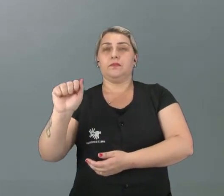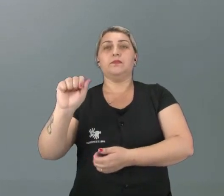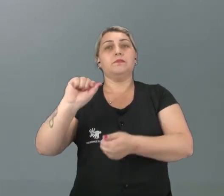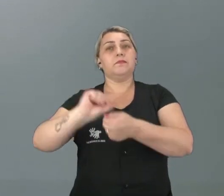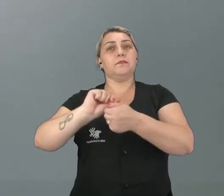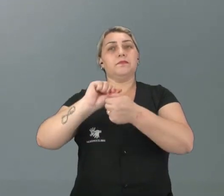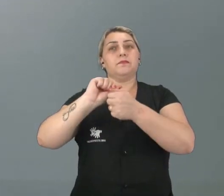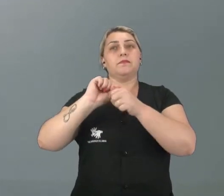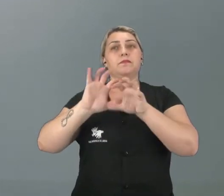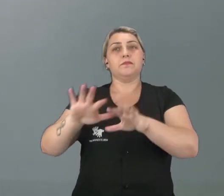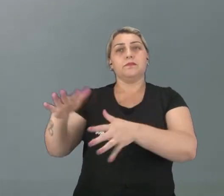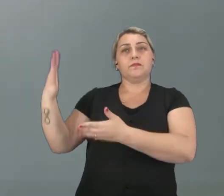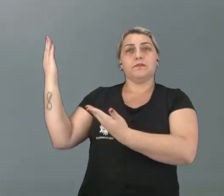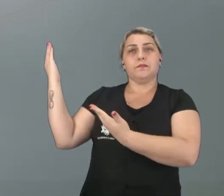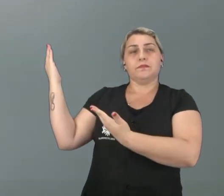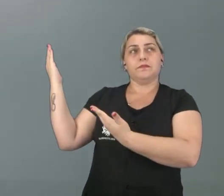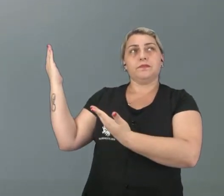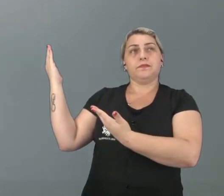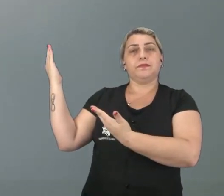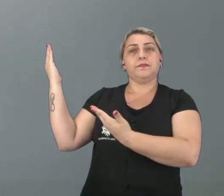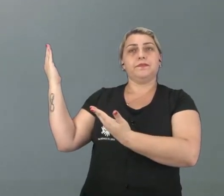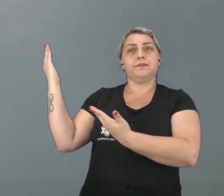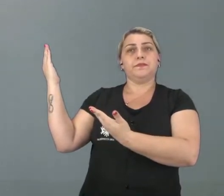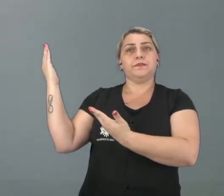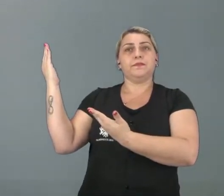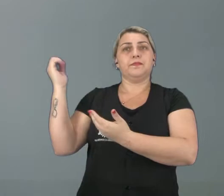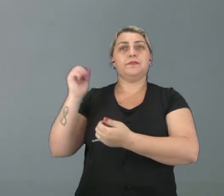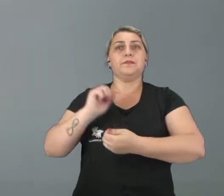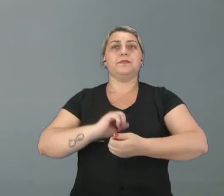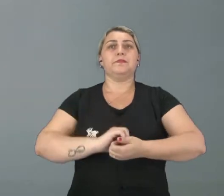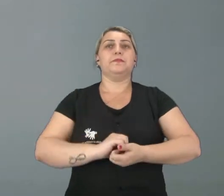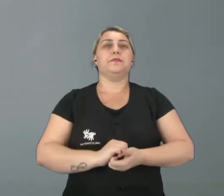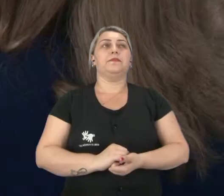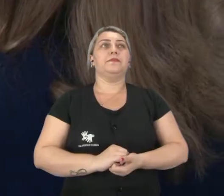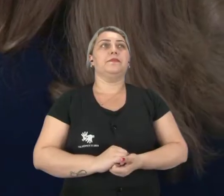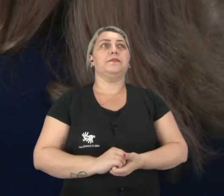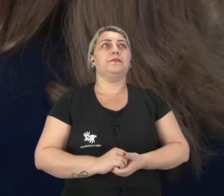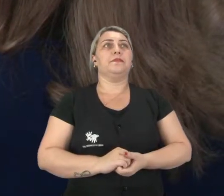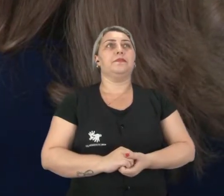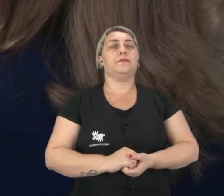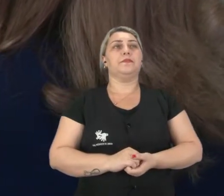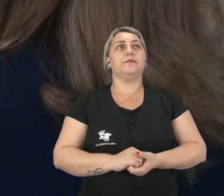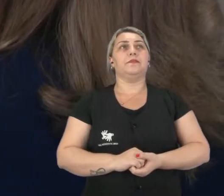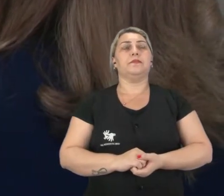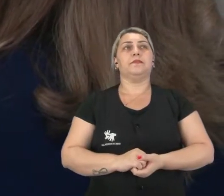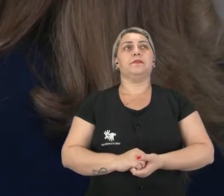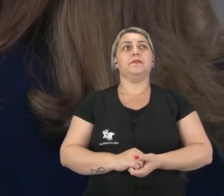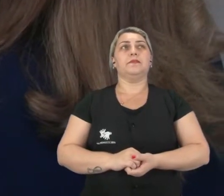maneira. Tá vendo? A Carla representou dessa maneira.